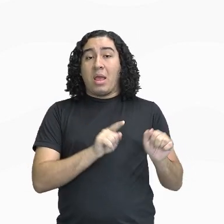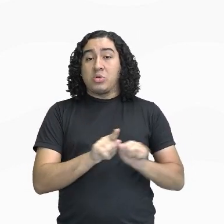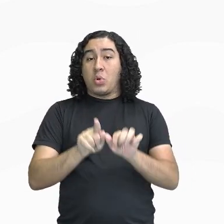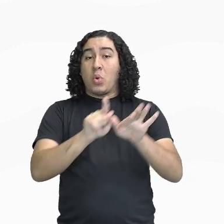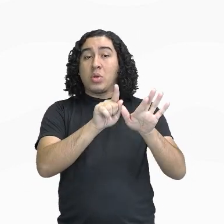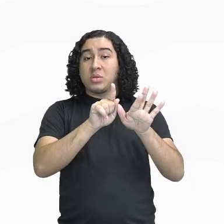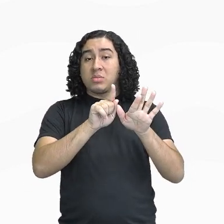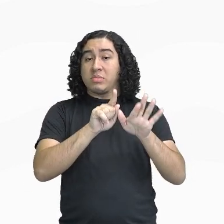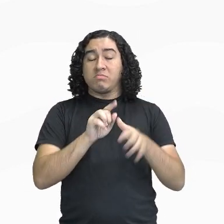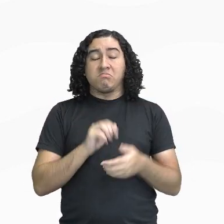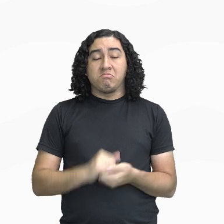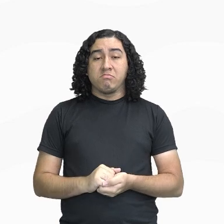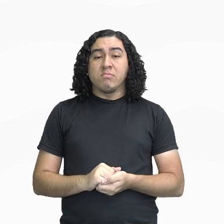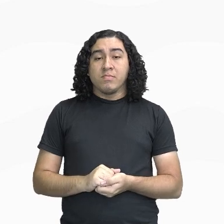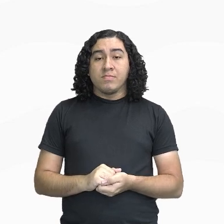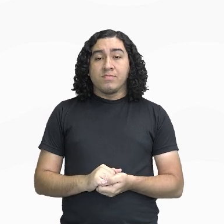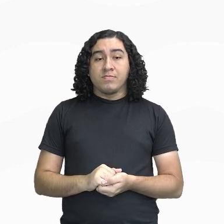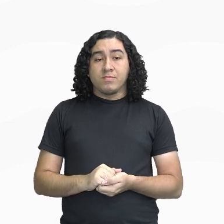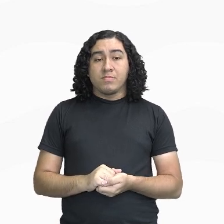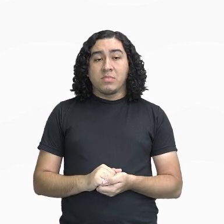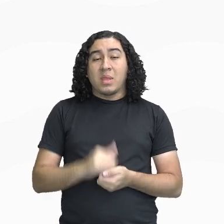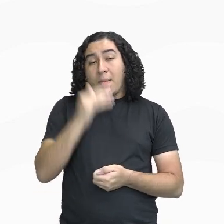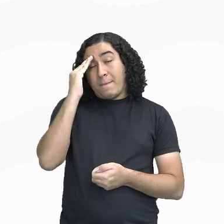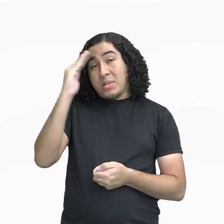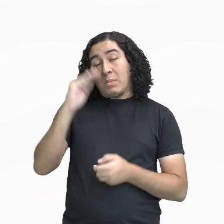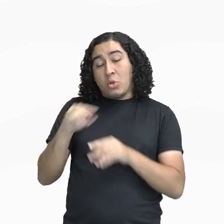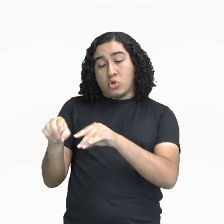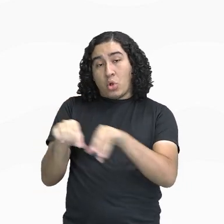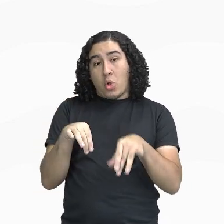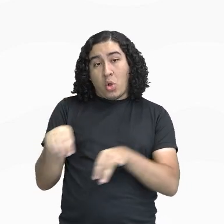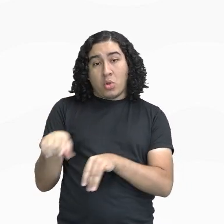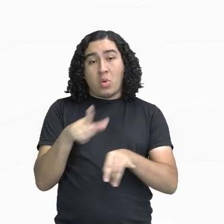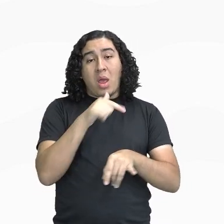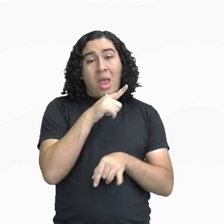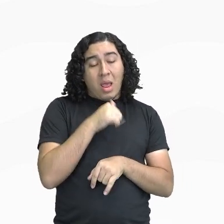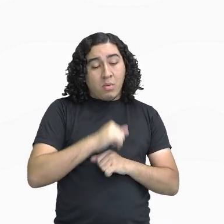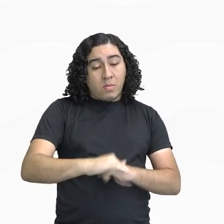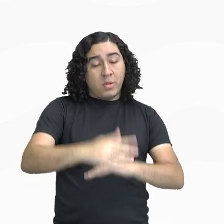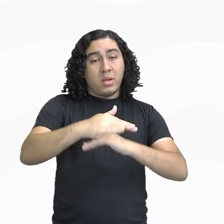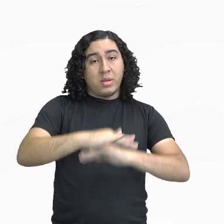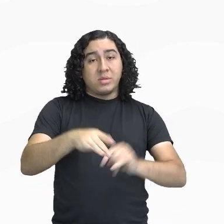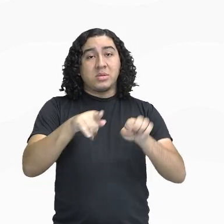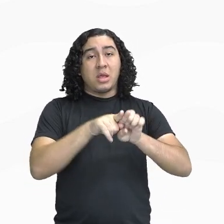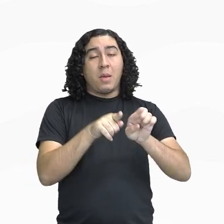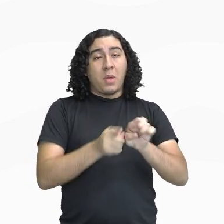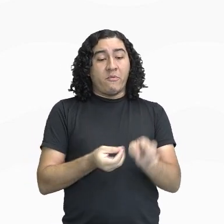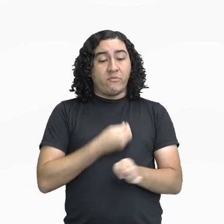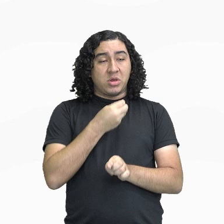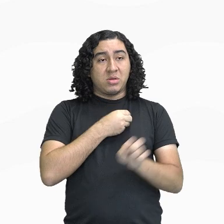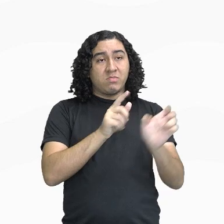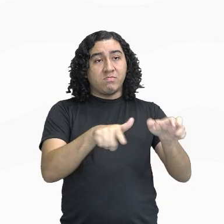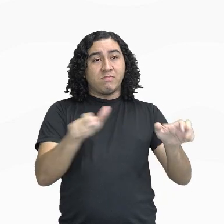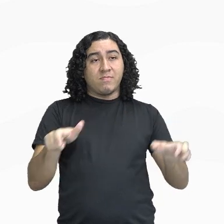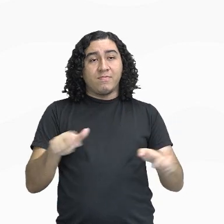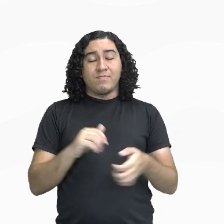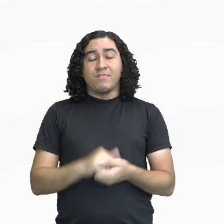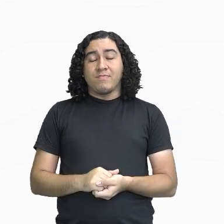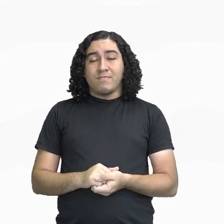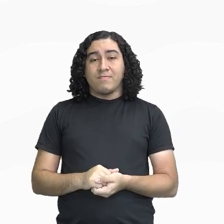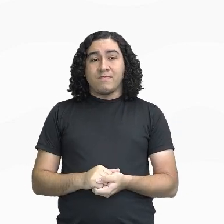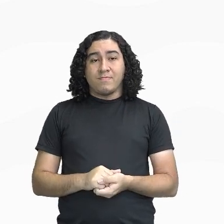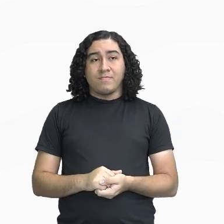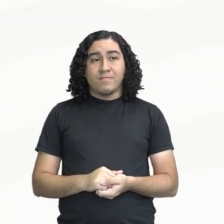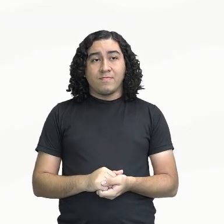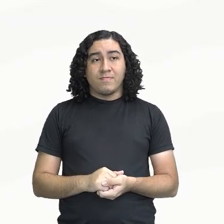gasosa significativa, circulando principalmente através de solos, águas e organismos vivos. Então note aí